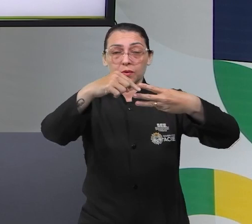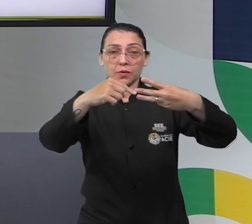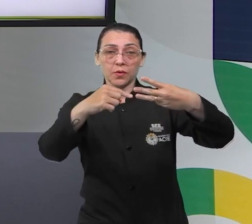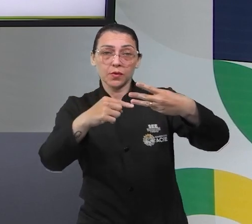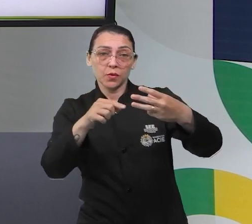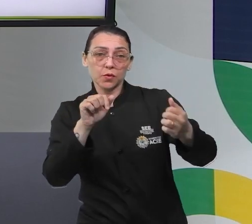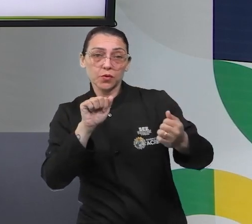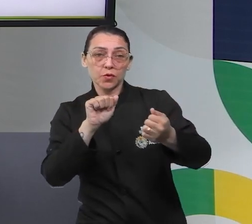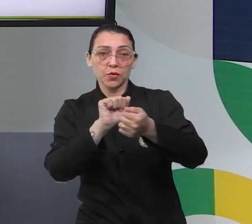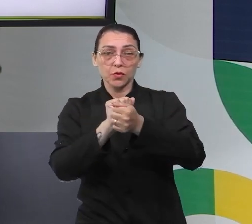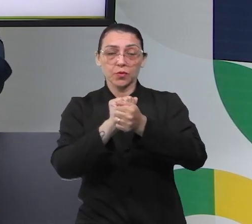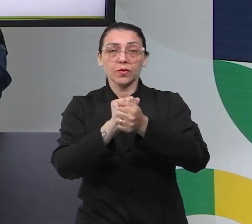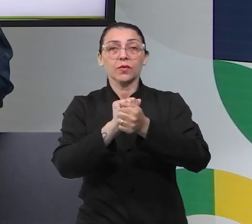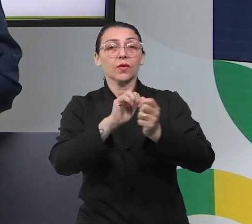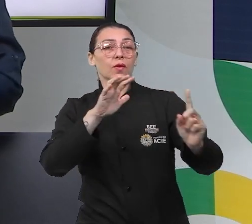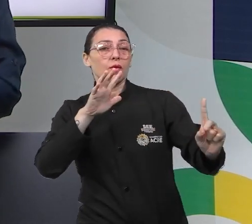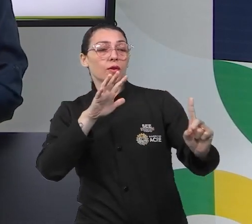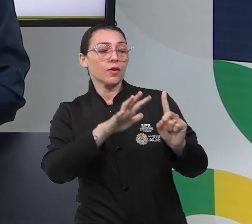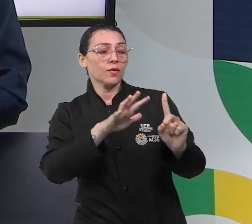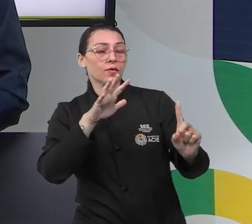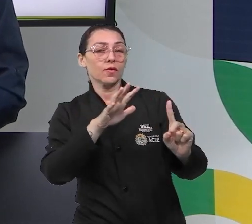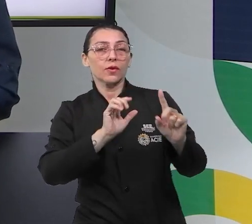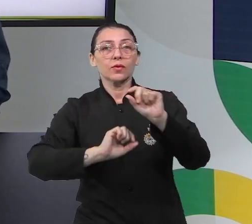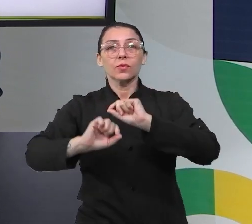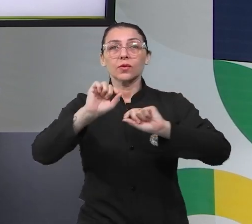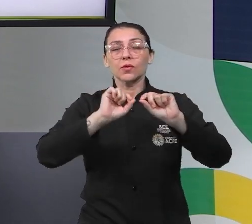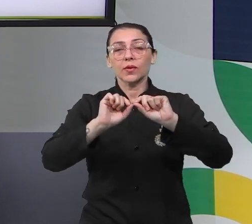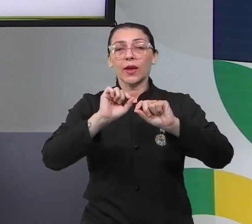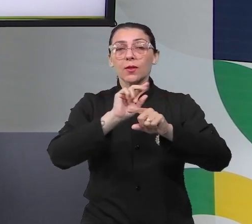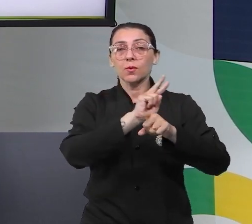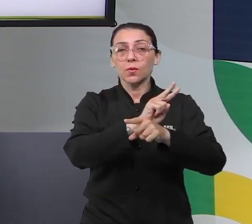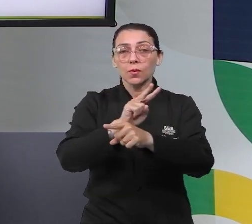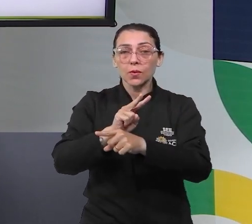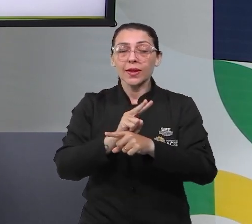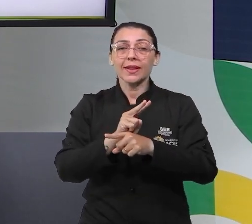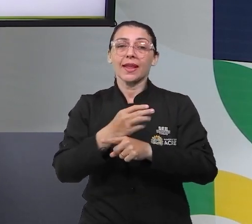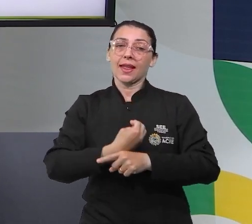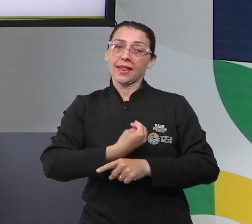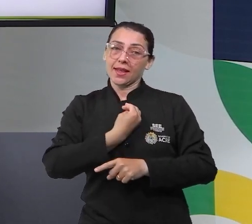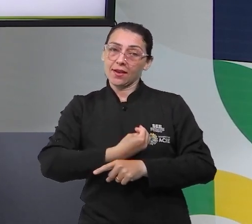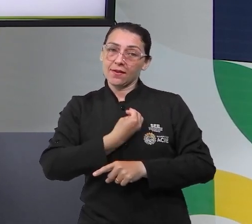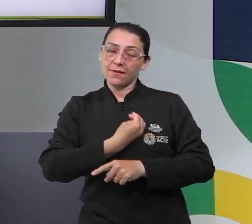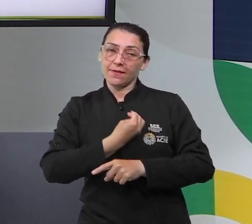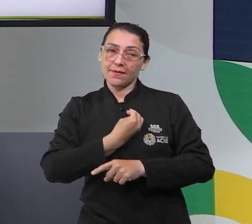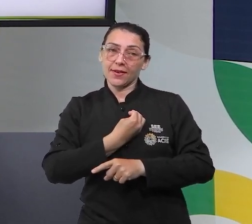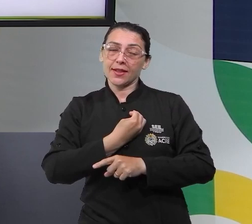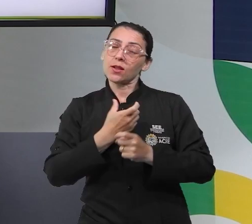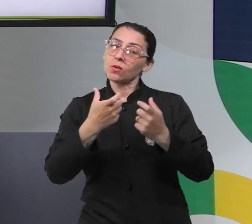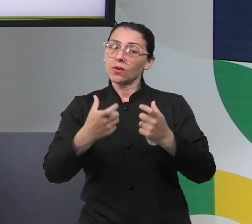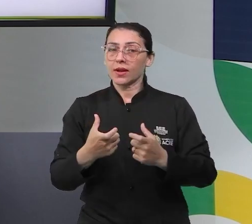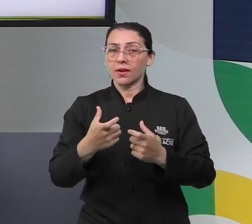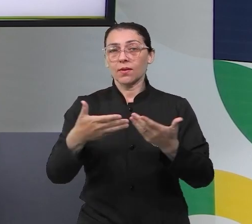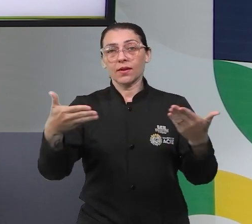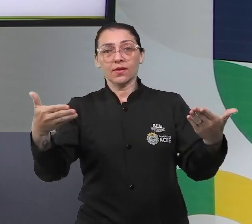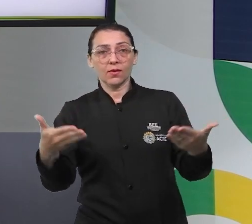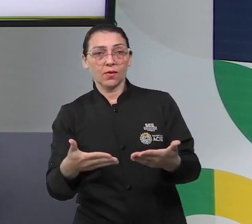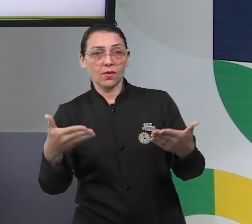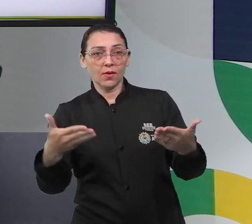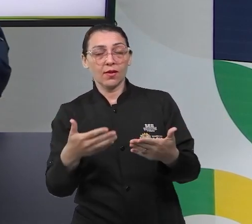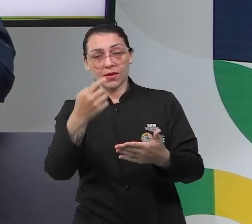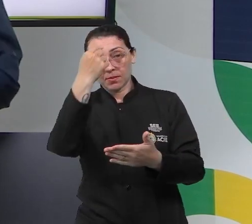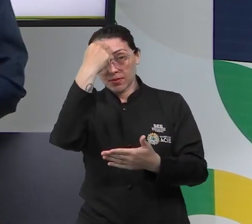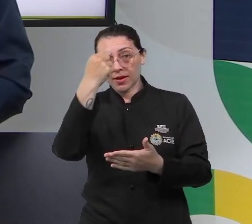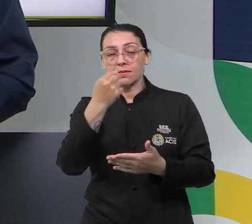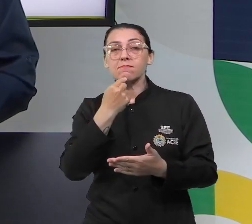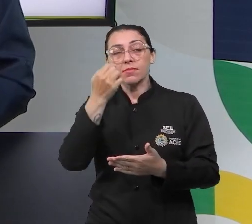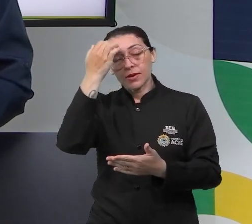aspectos juntos, eles vão influenciar diretamente a manutenção da vida em um determinado local. Agora a gente vai para a imagem